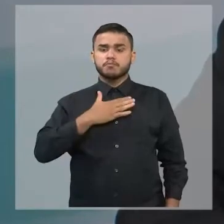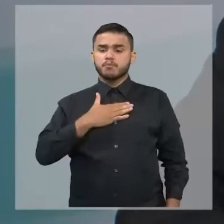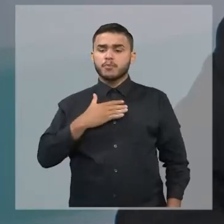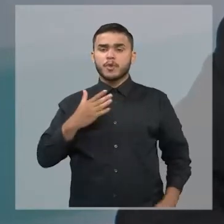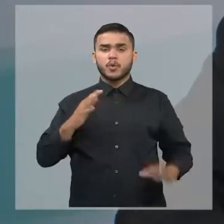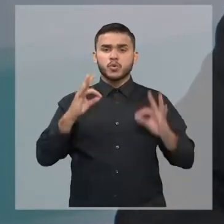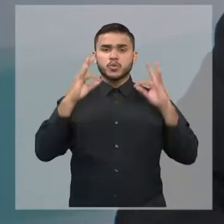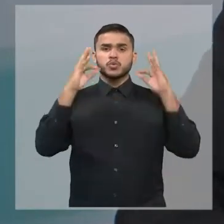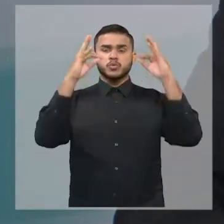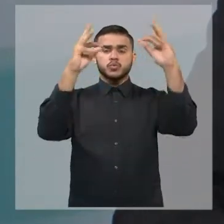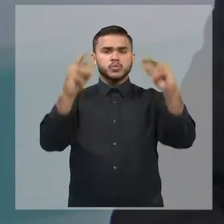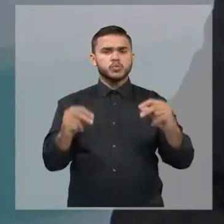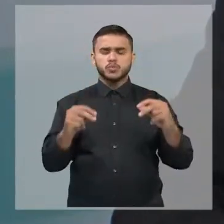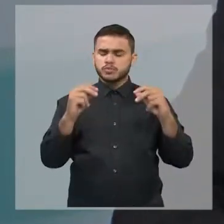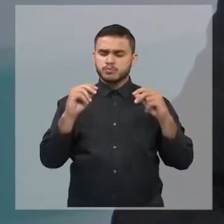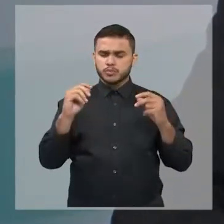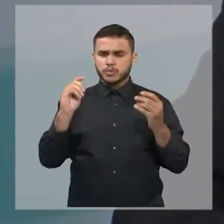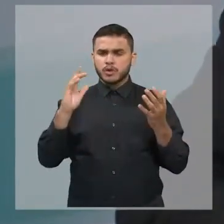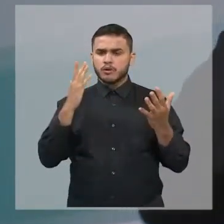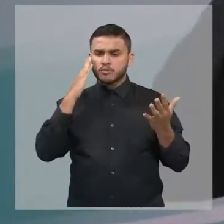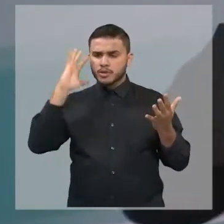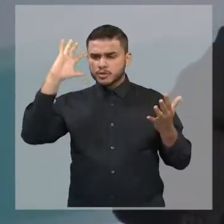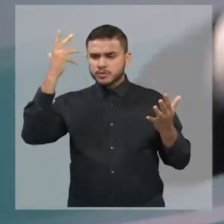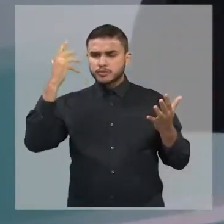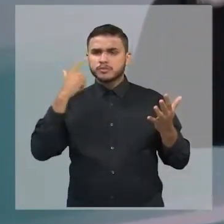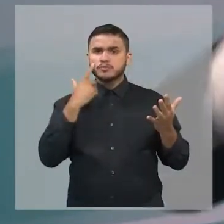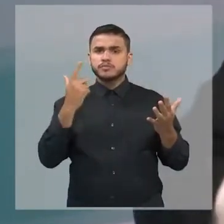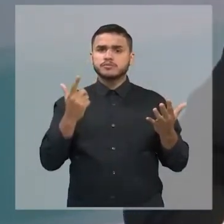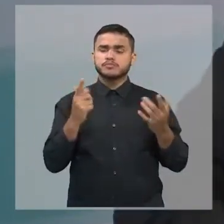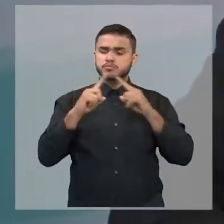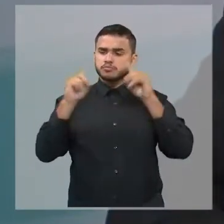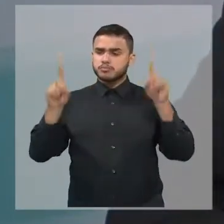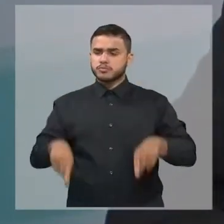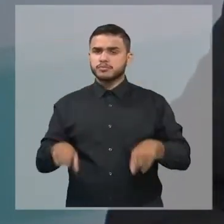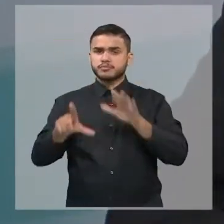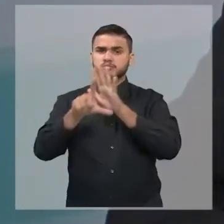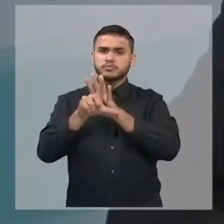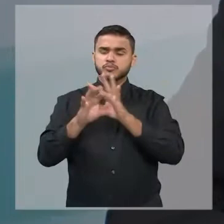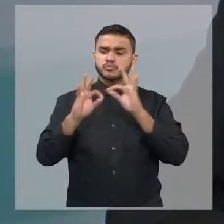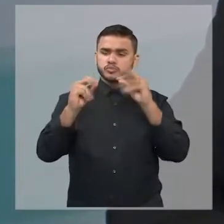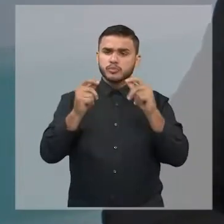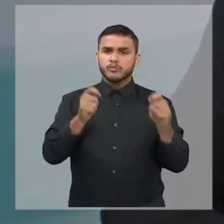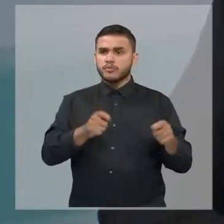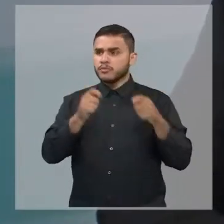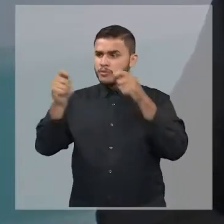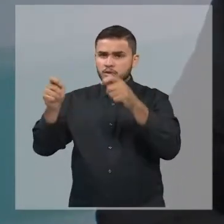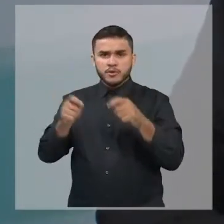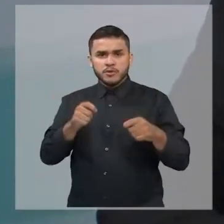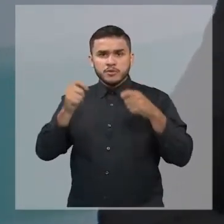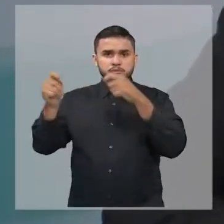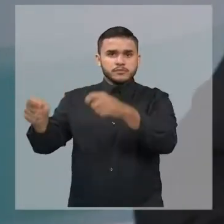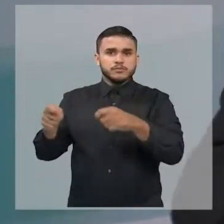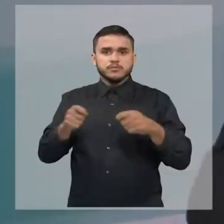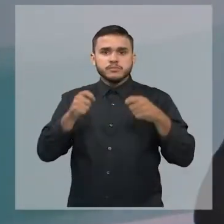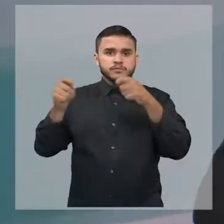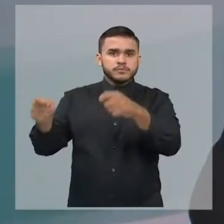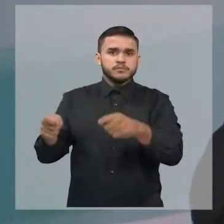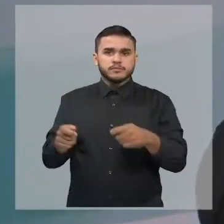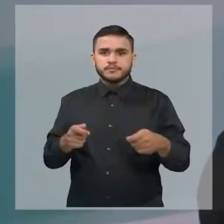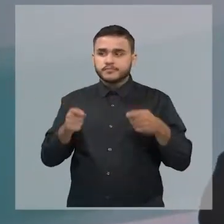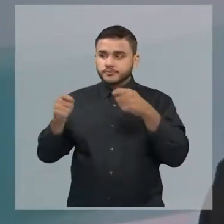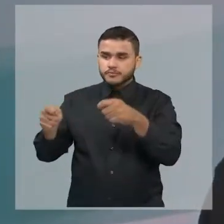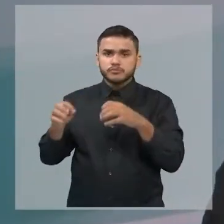o poder de agenda, a maioria das decisões dos projetos de lei é o presidente da República que envia, e você tem um Congresso Nacional que